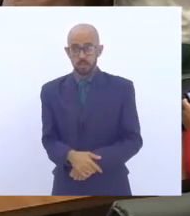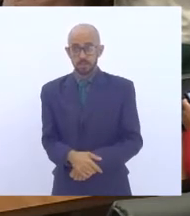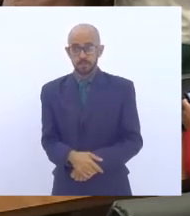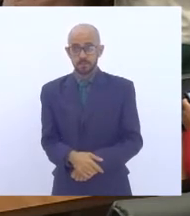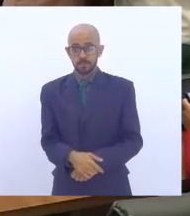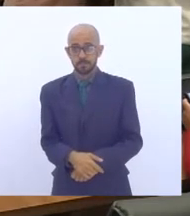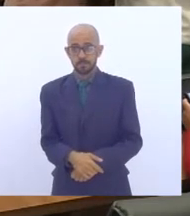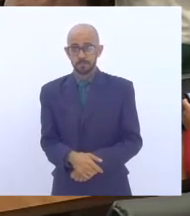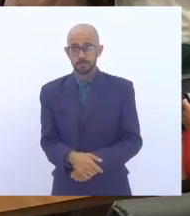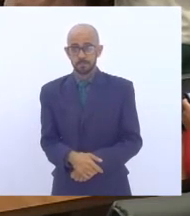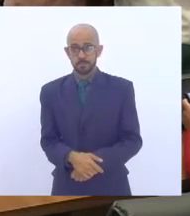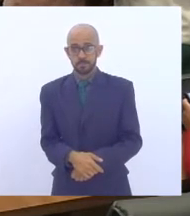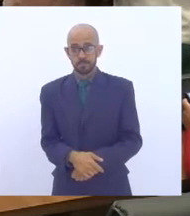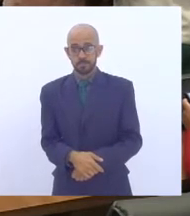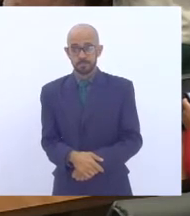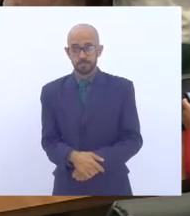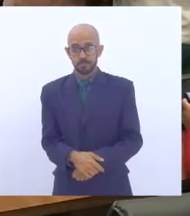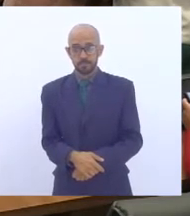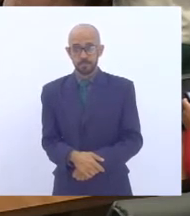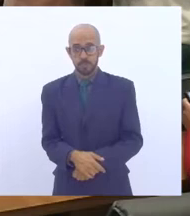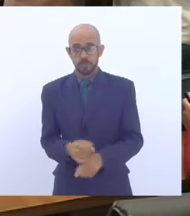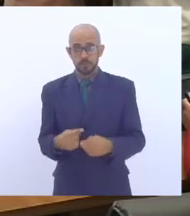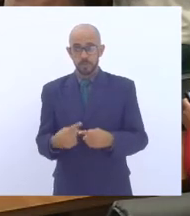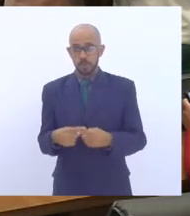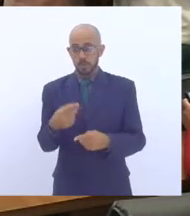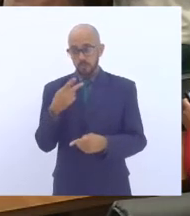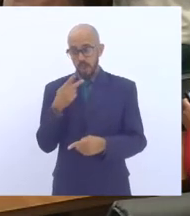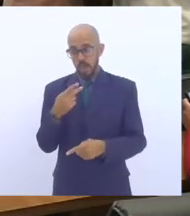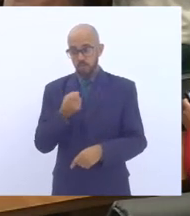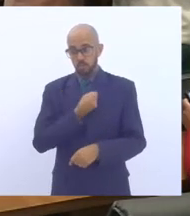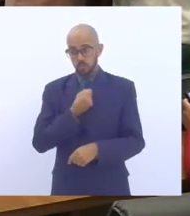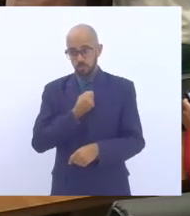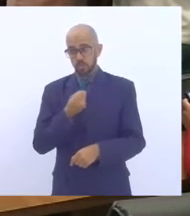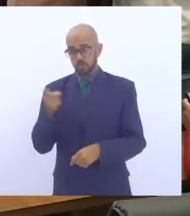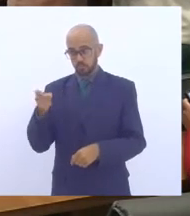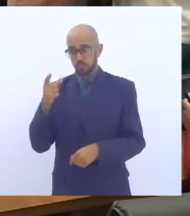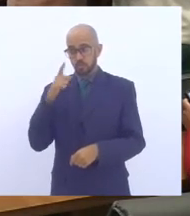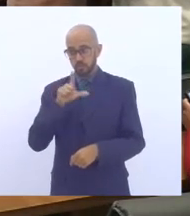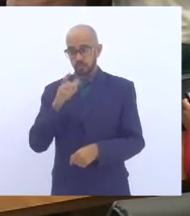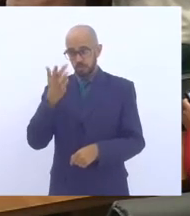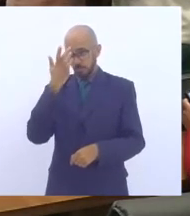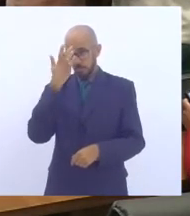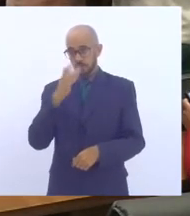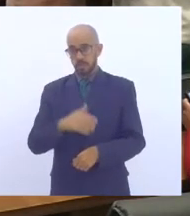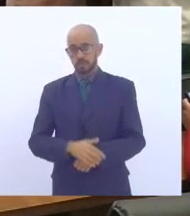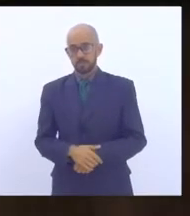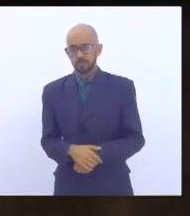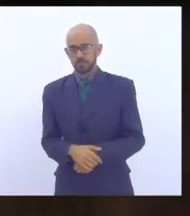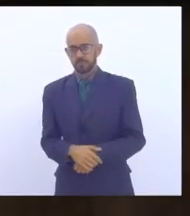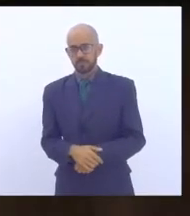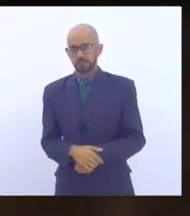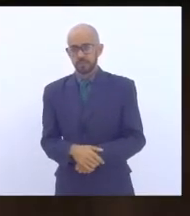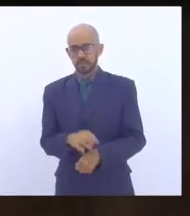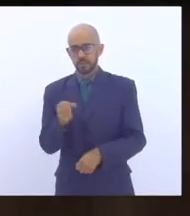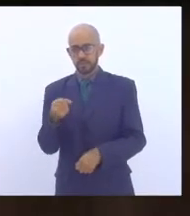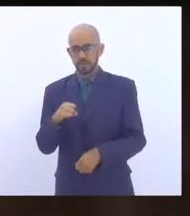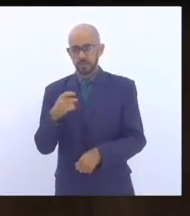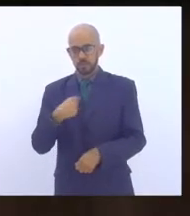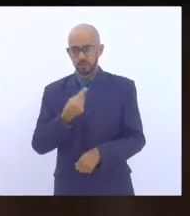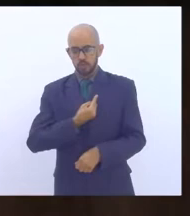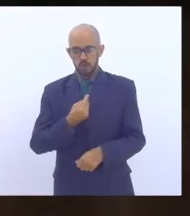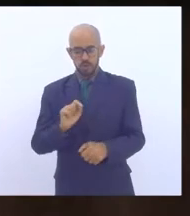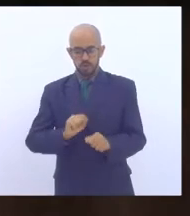o Deputado Luiz Paulo é que eu vou falar números que o senhor vai de cura É sim mais fosse